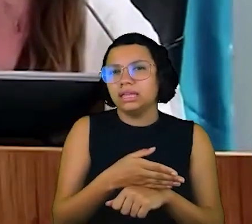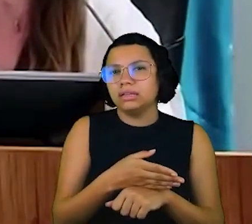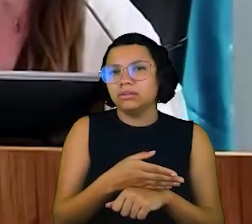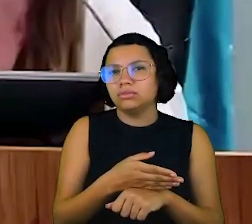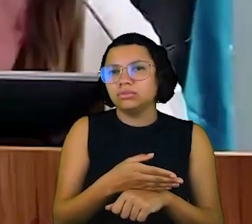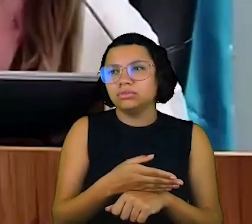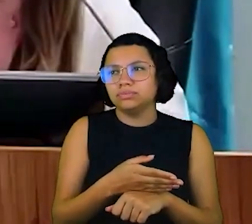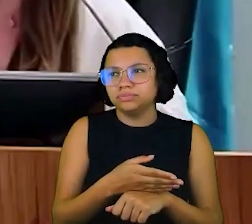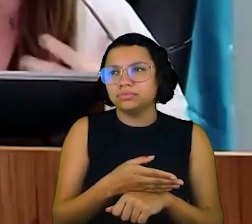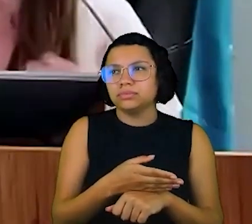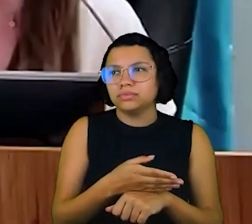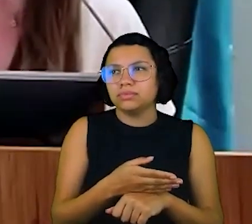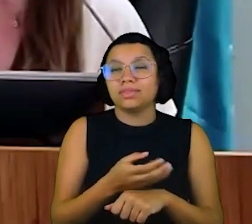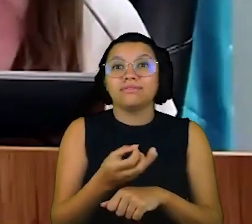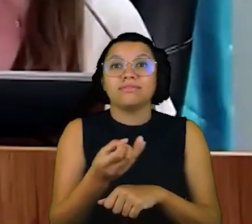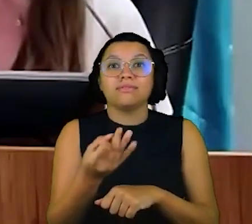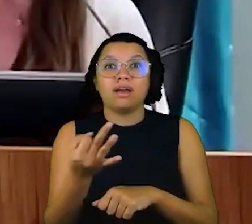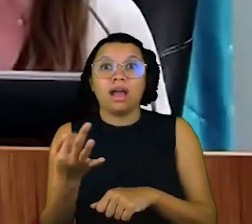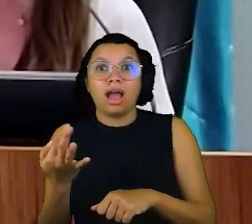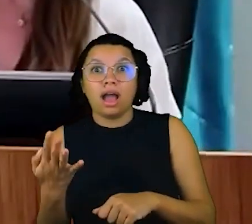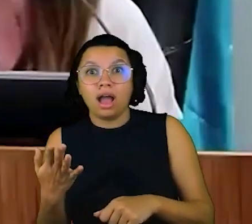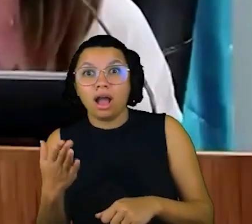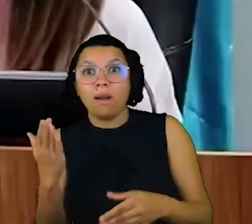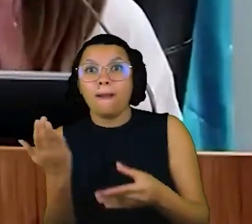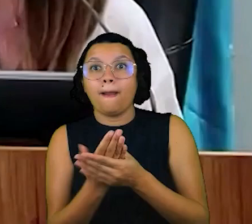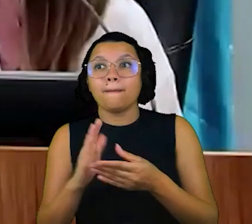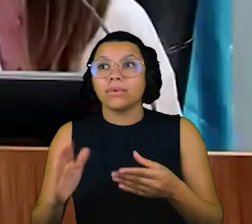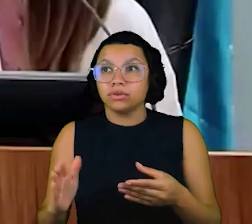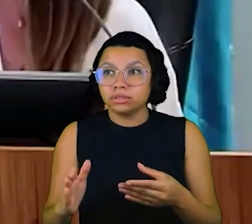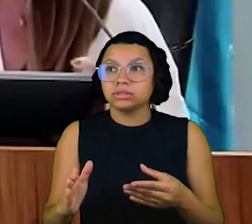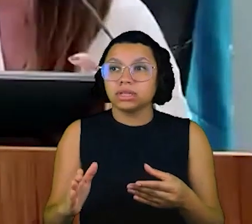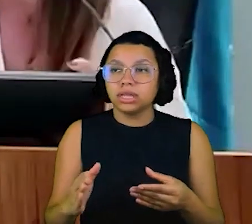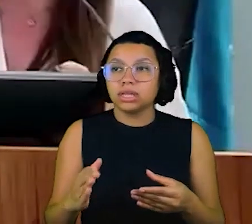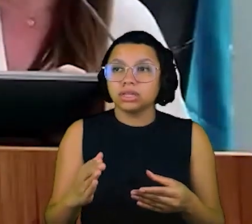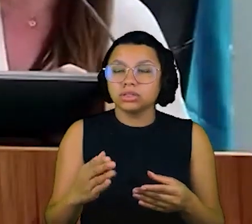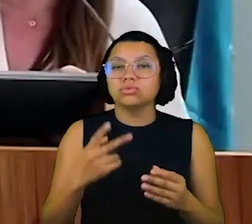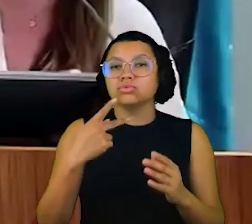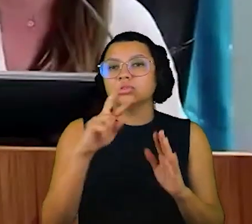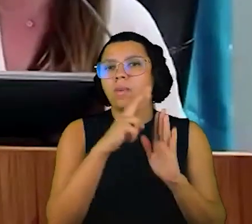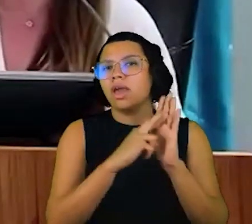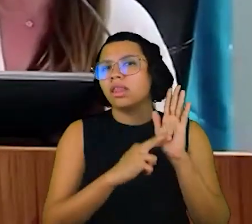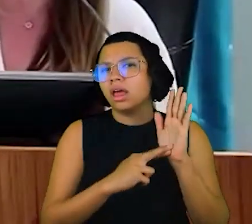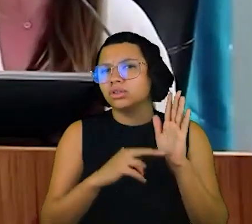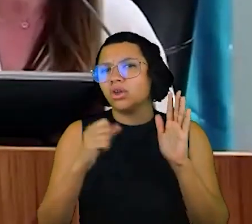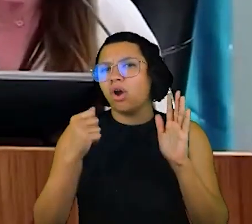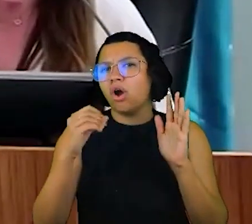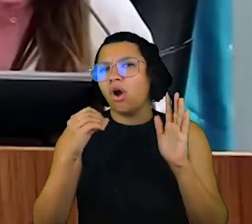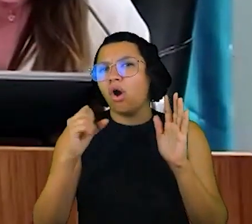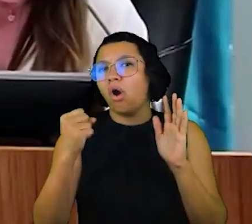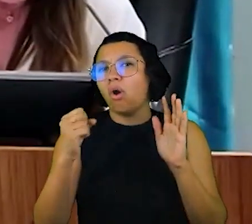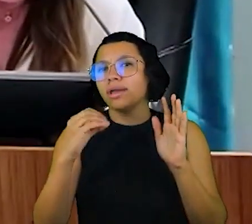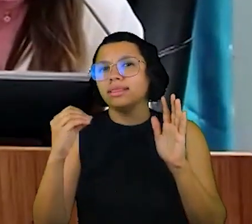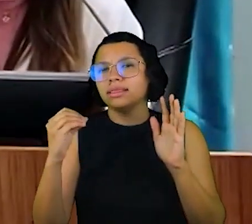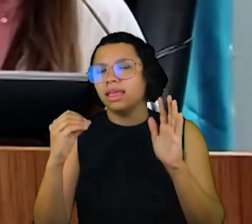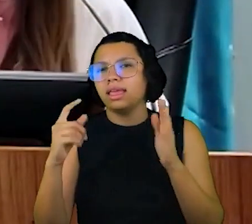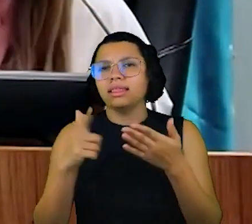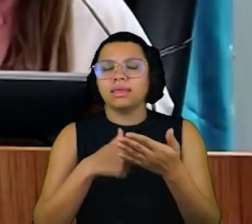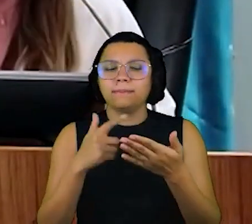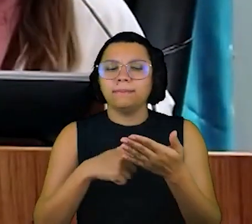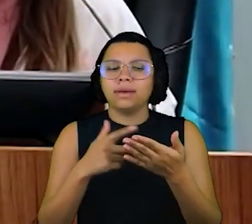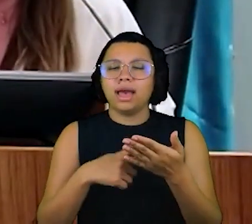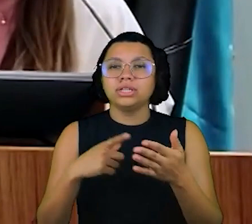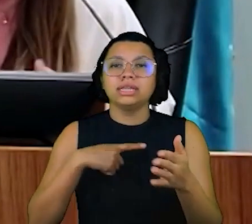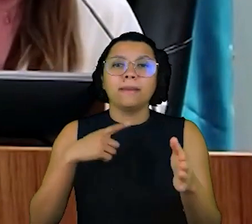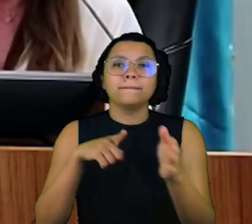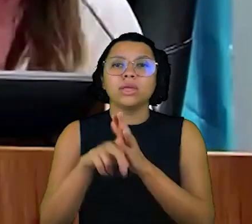entram, essa avalanche de processos, que são aquelas 80 páginas que você falou que ocupa do seu relatório, imagino. Sim, isso. E tem várias perguntas